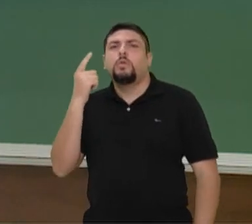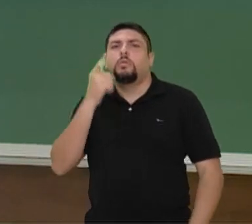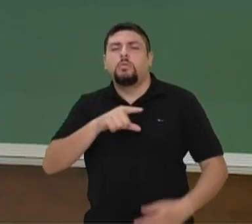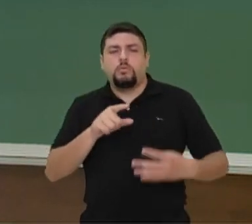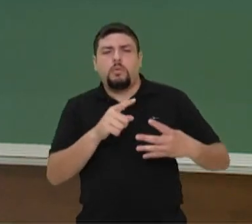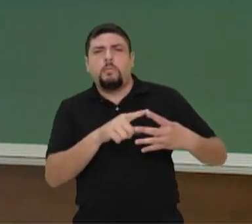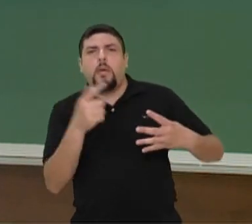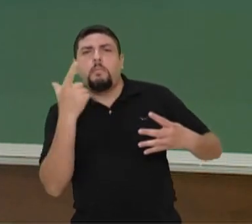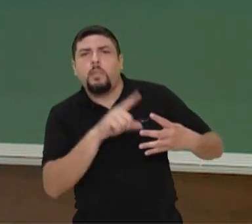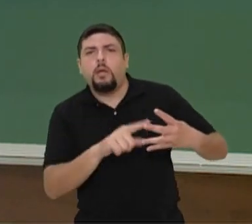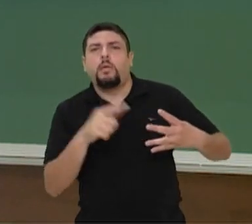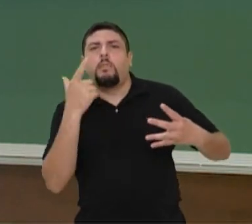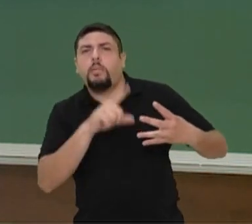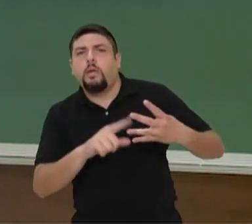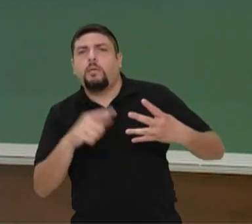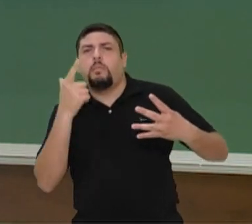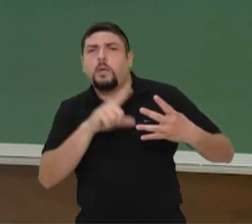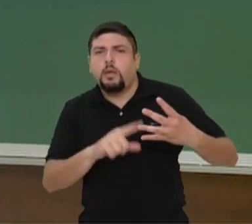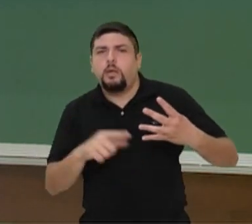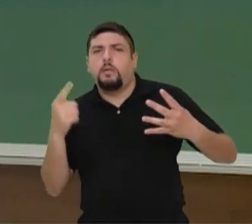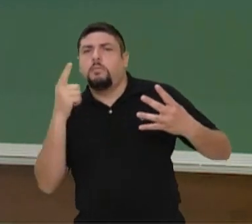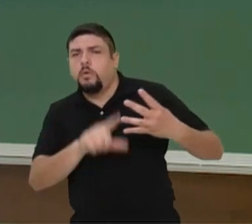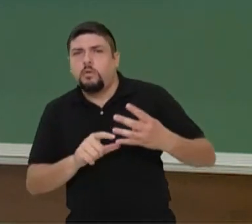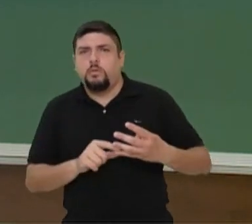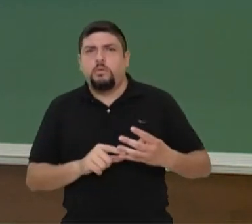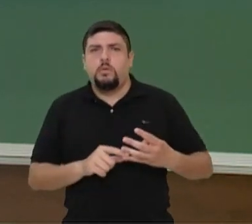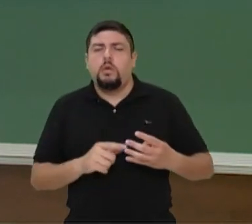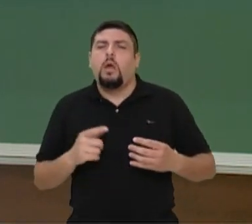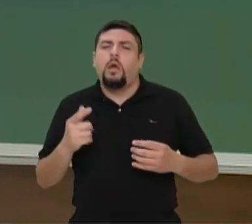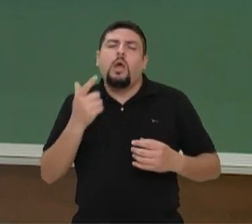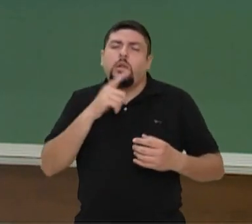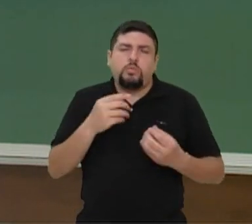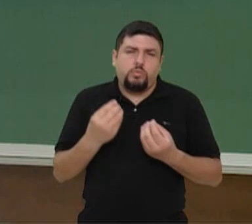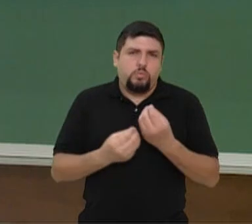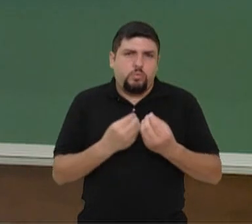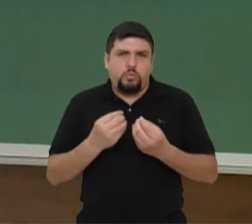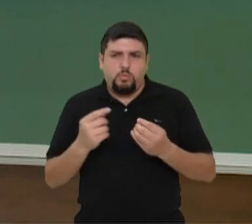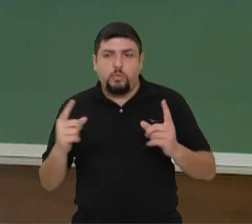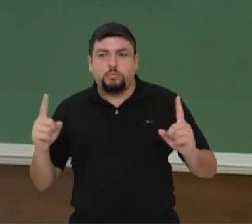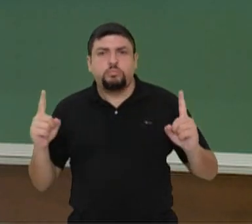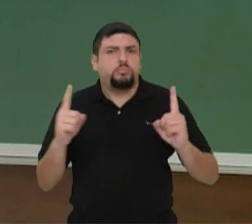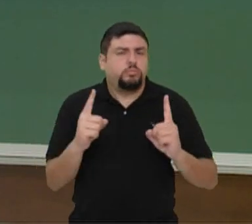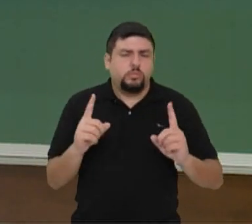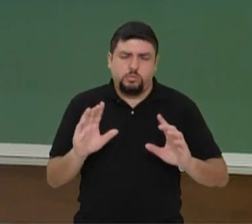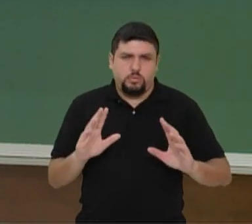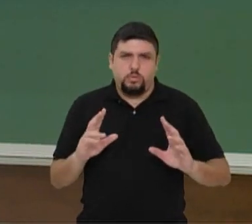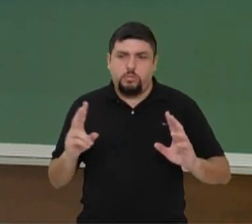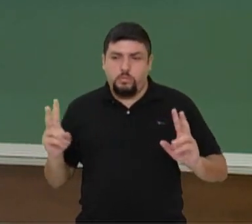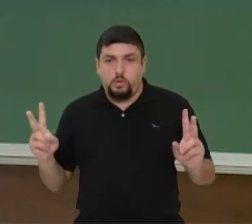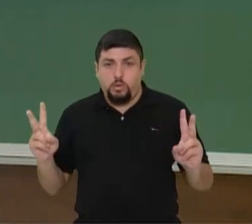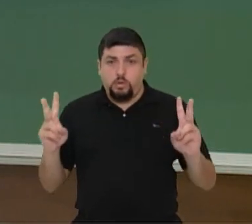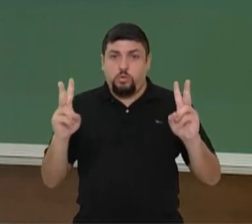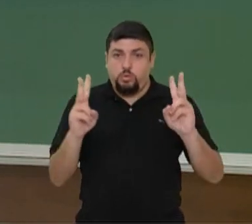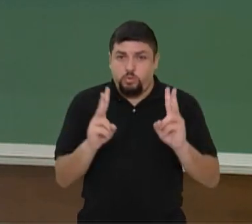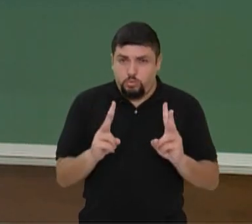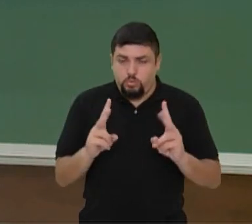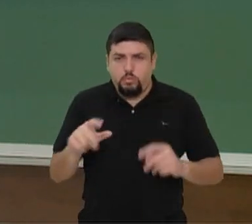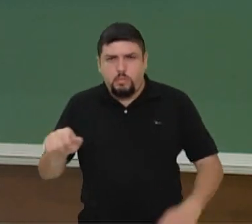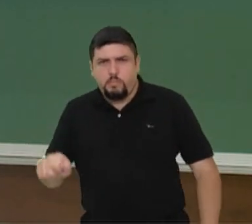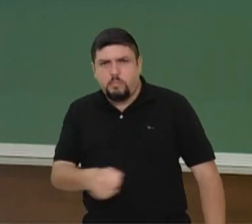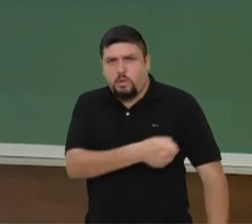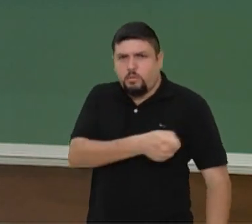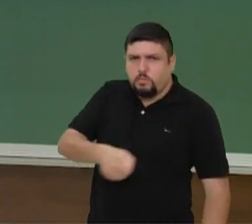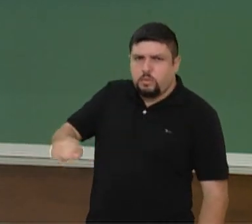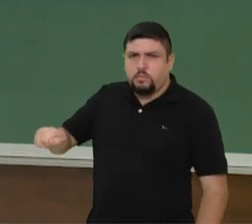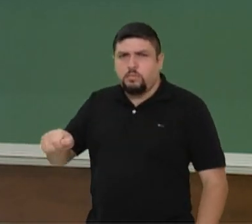ele na modalidade de duplas, não no simples, né? Mas essa conquista marca aí um top da evolução do tênis brasileiro,